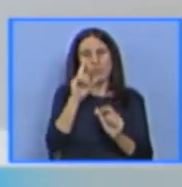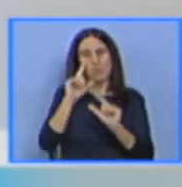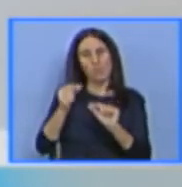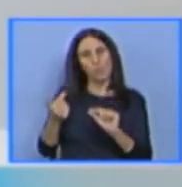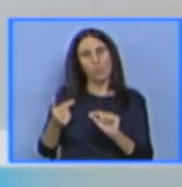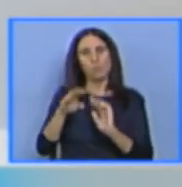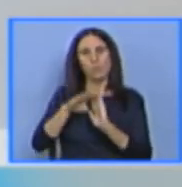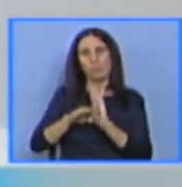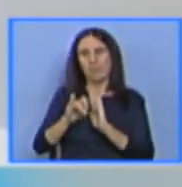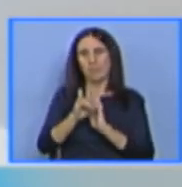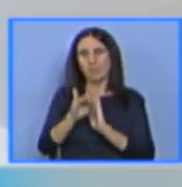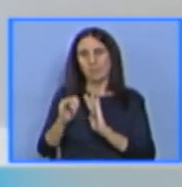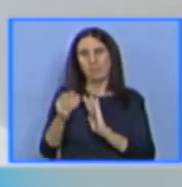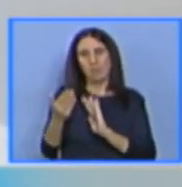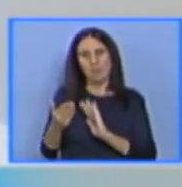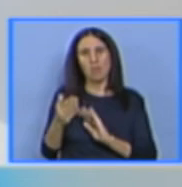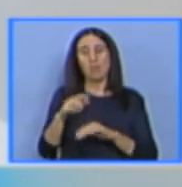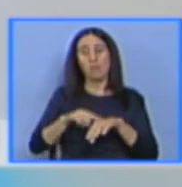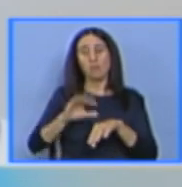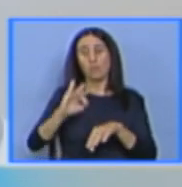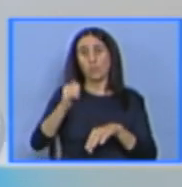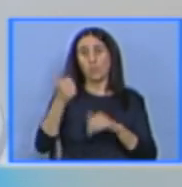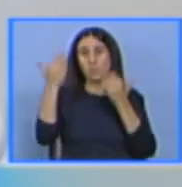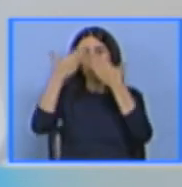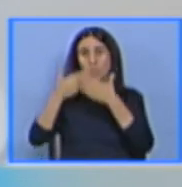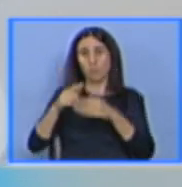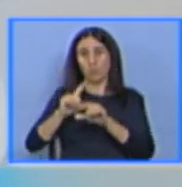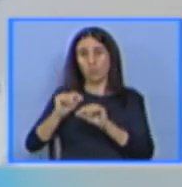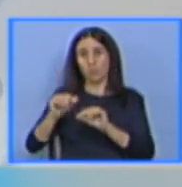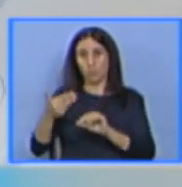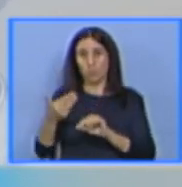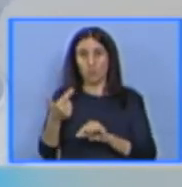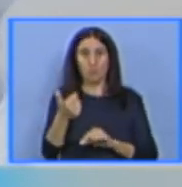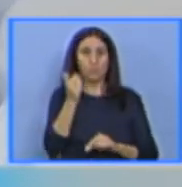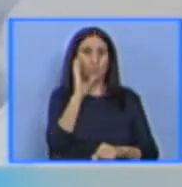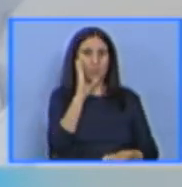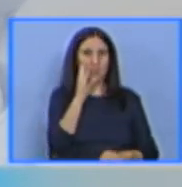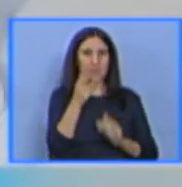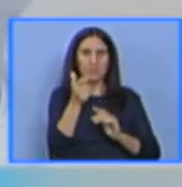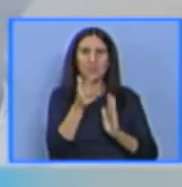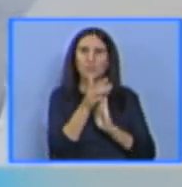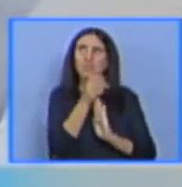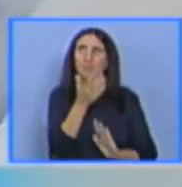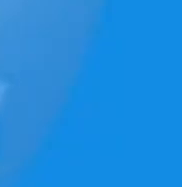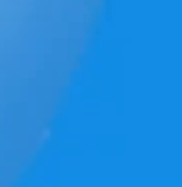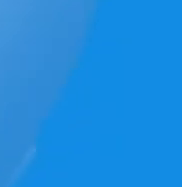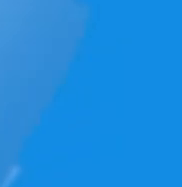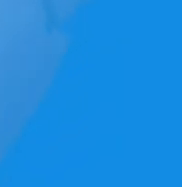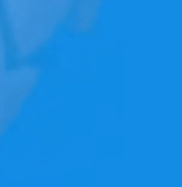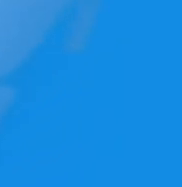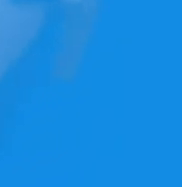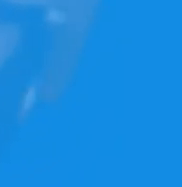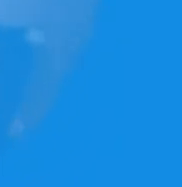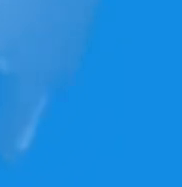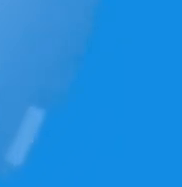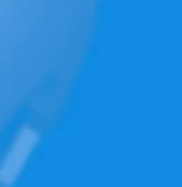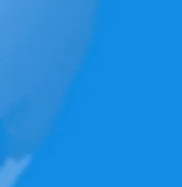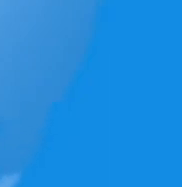do programa Eclésia é pelas 22h45 na Antena 1. Boa tarde e até amanhã, se Deus quiser.